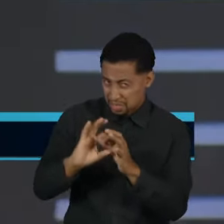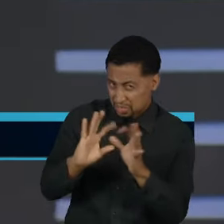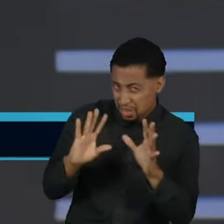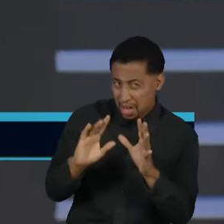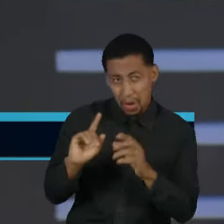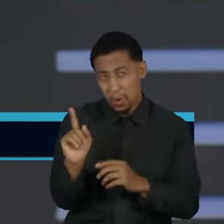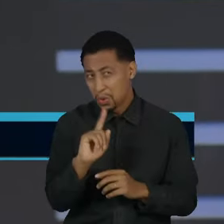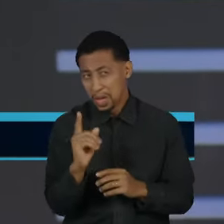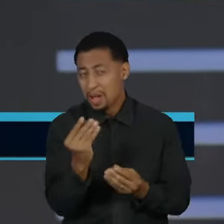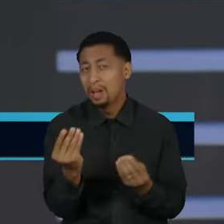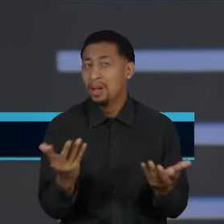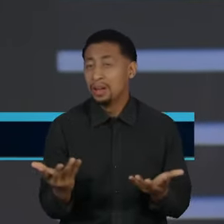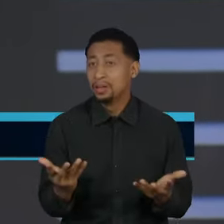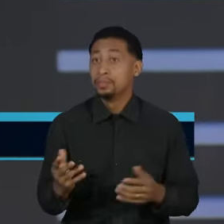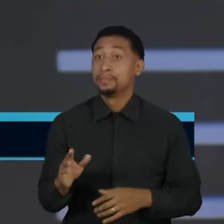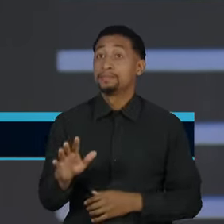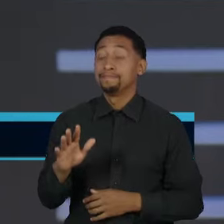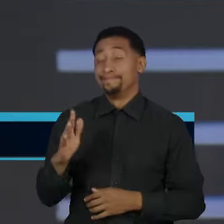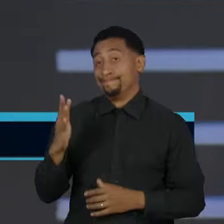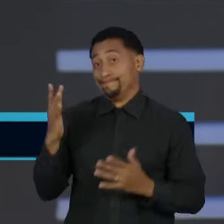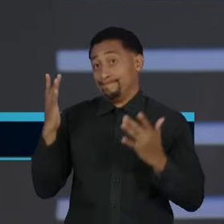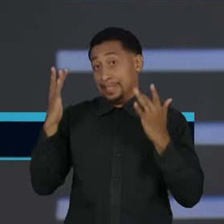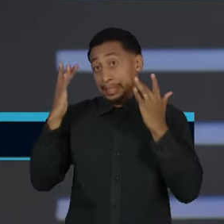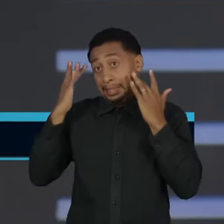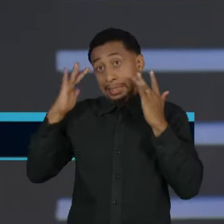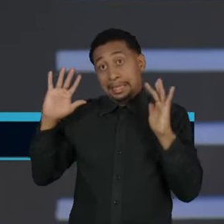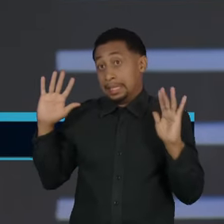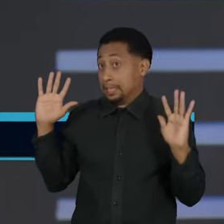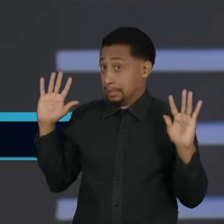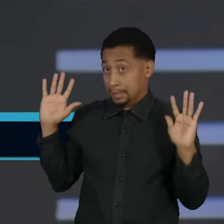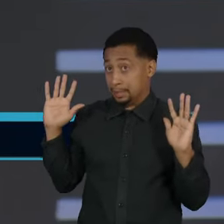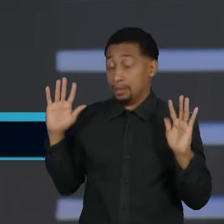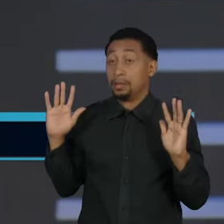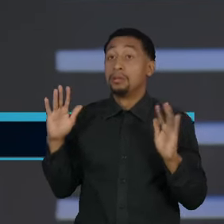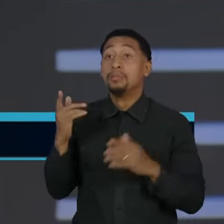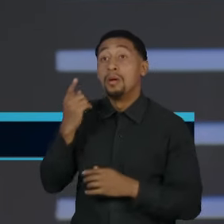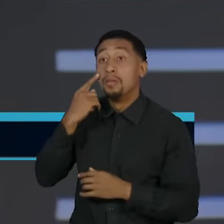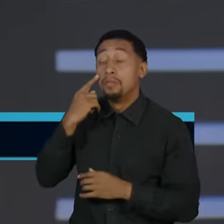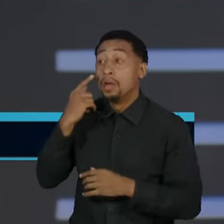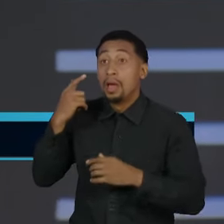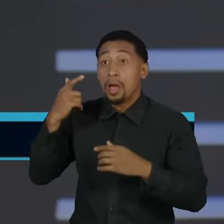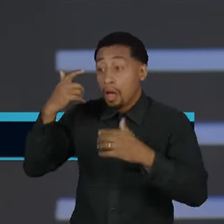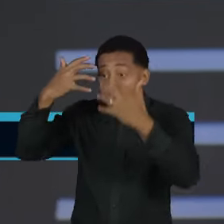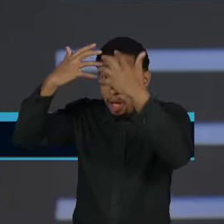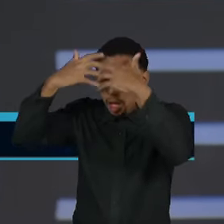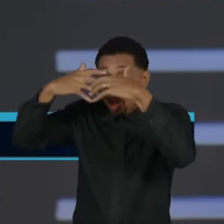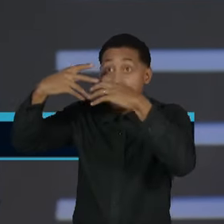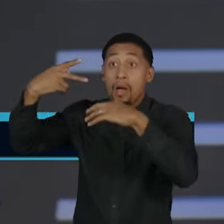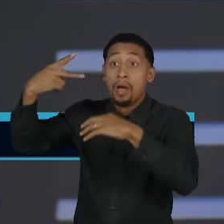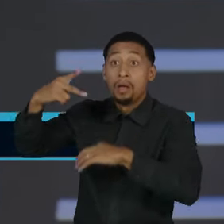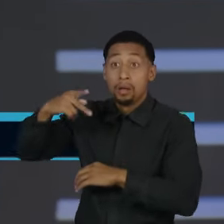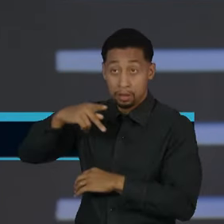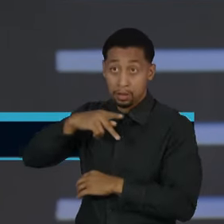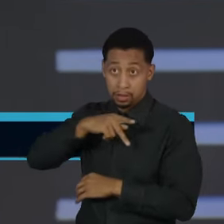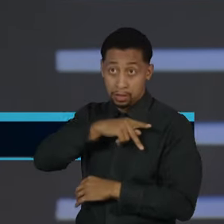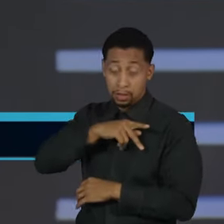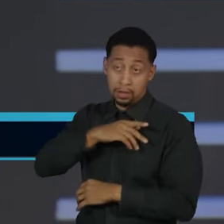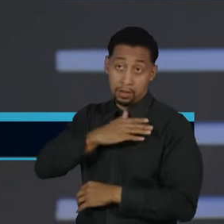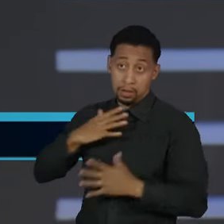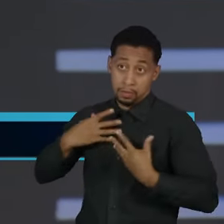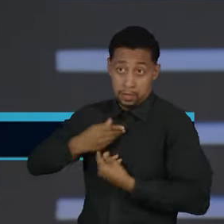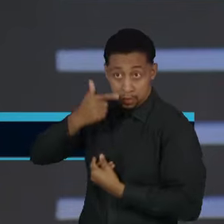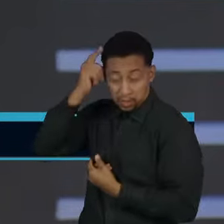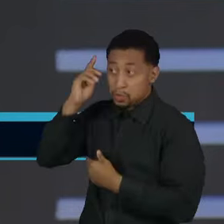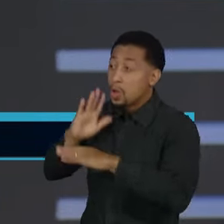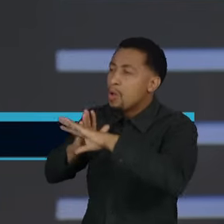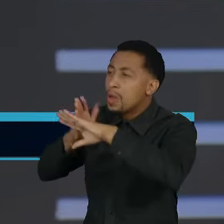Eu não sei, eu não consigo entrar no juízo do ministro Alexandre de Moraes. Mas eu particularmente acho que deveria ser concedido,